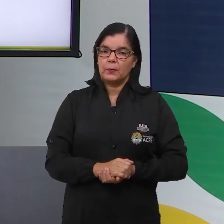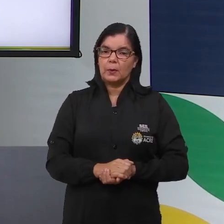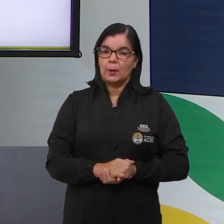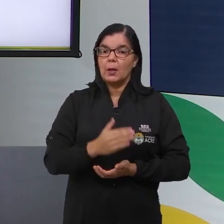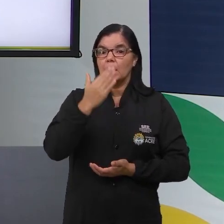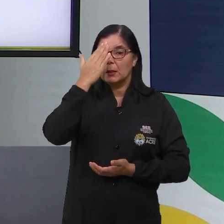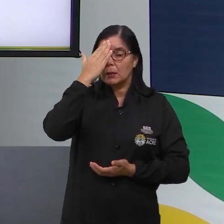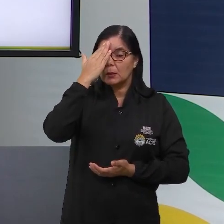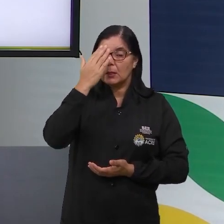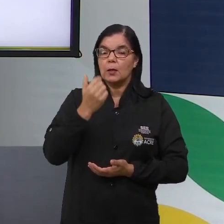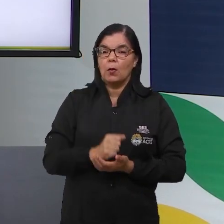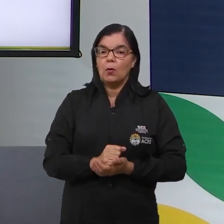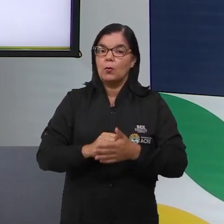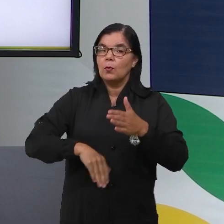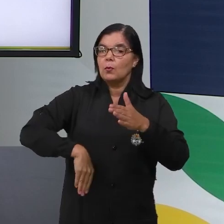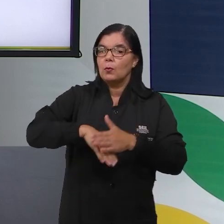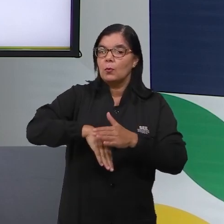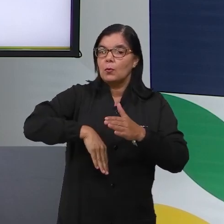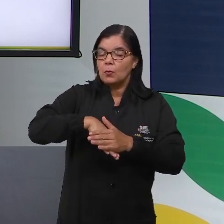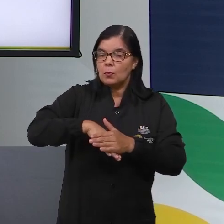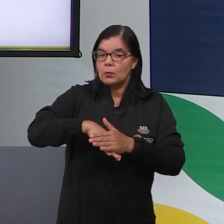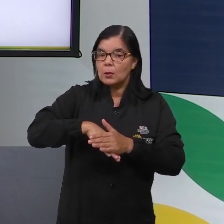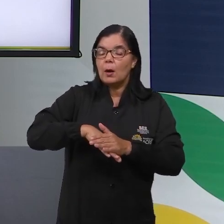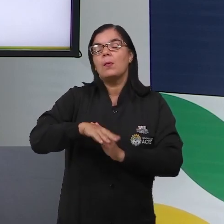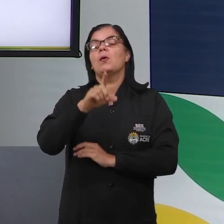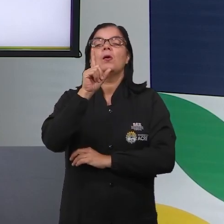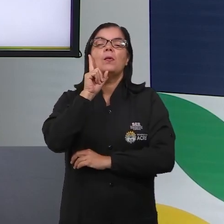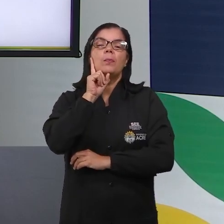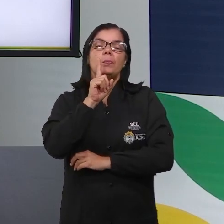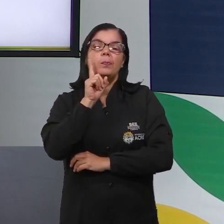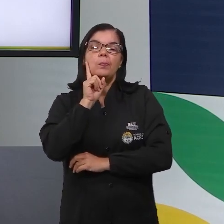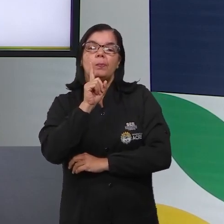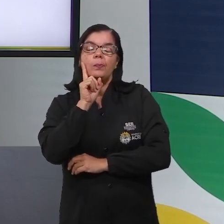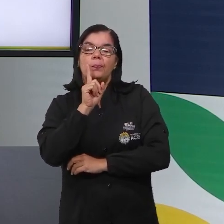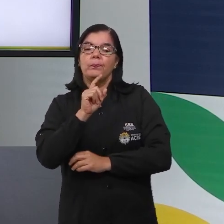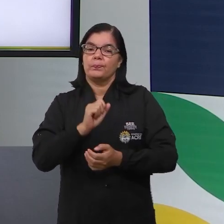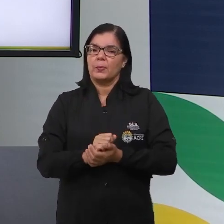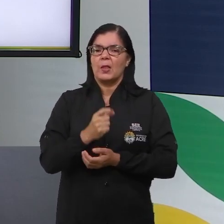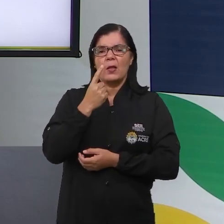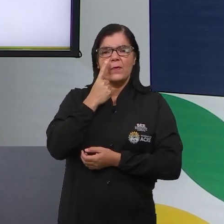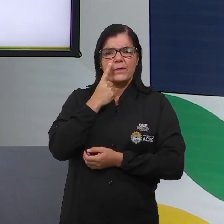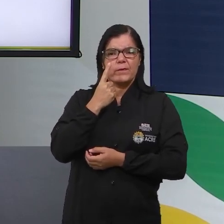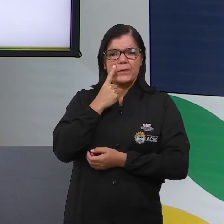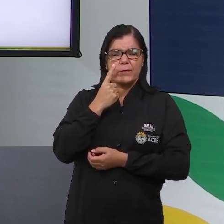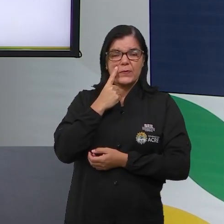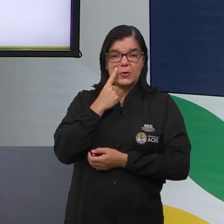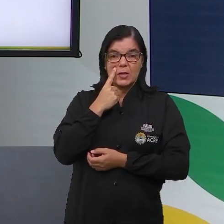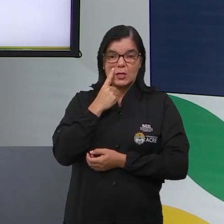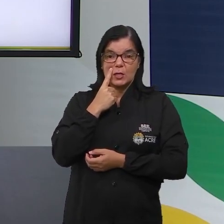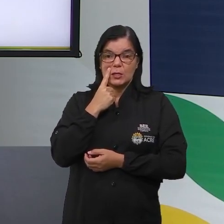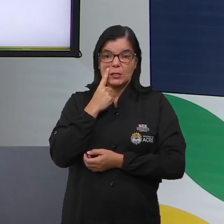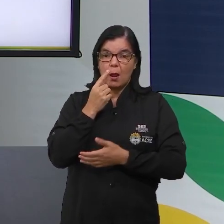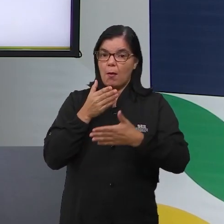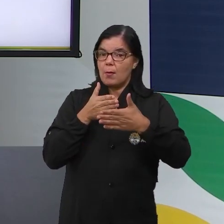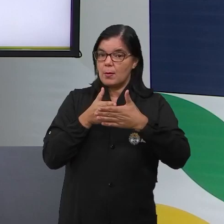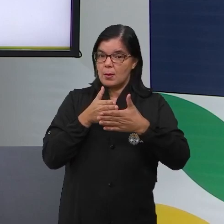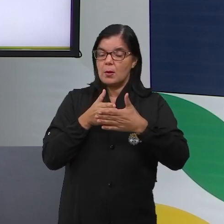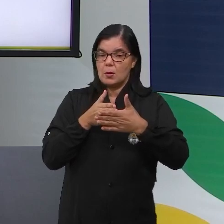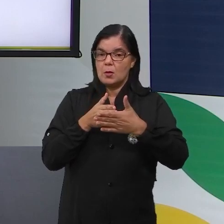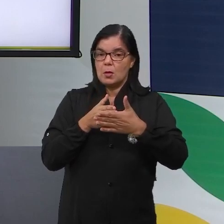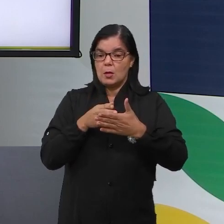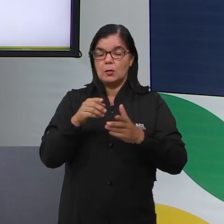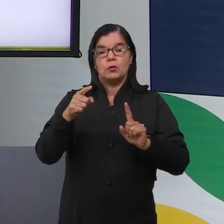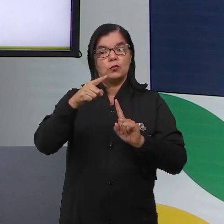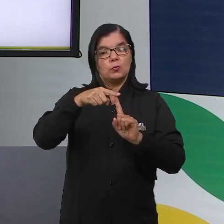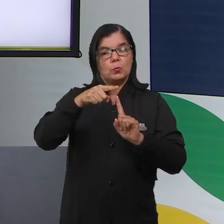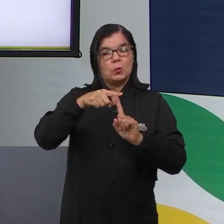Entendo o que eu estou falando. Futebol americano. Veja que o direcionamento é delimitar que esse tipo aqui